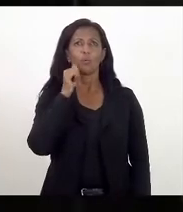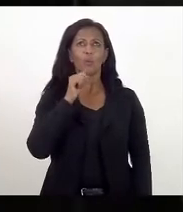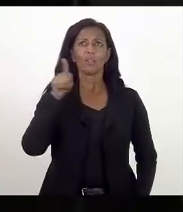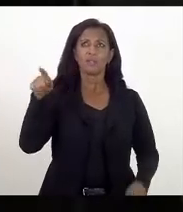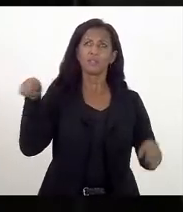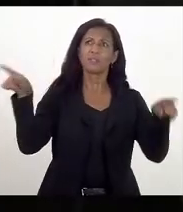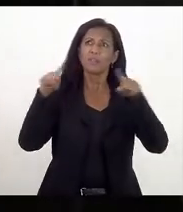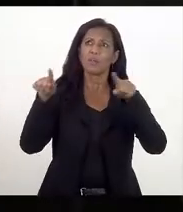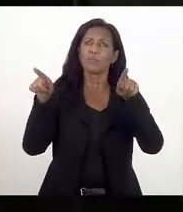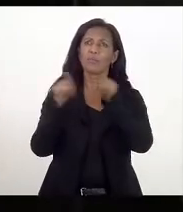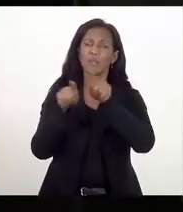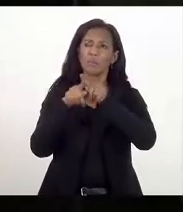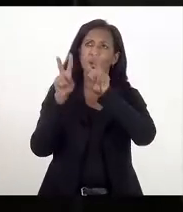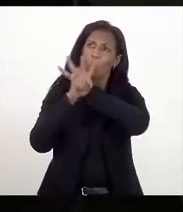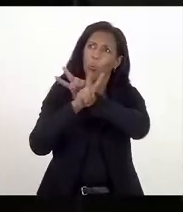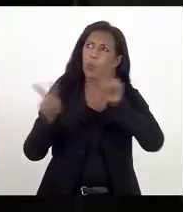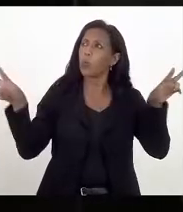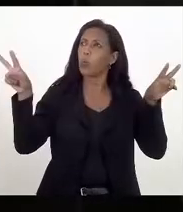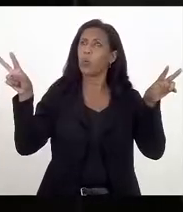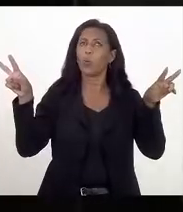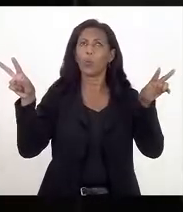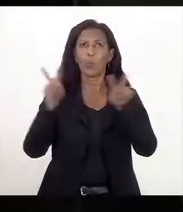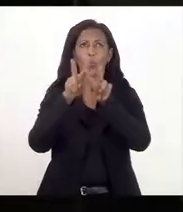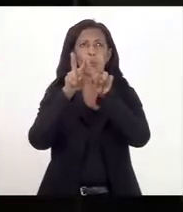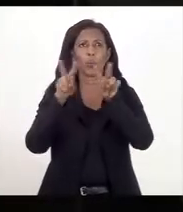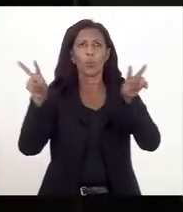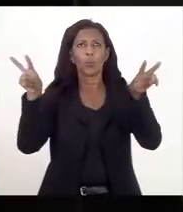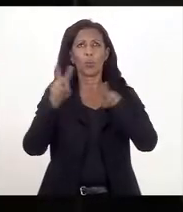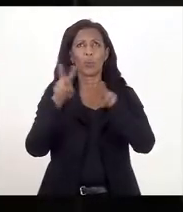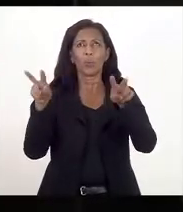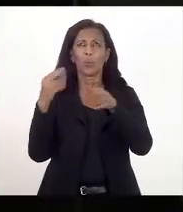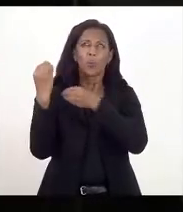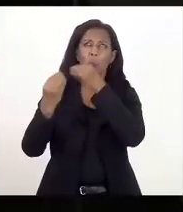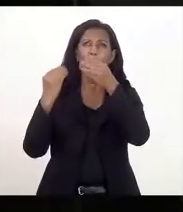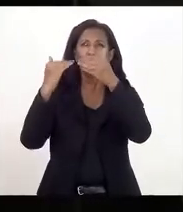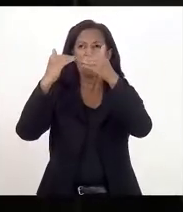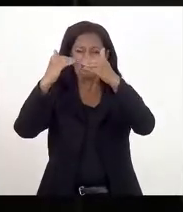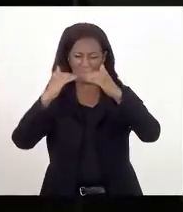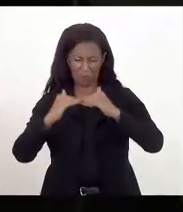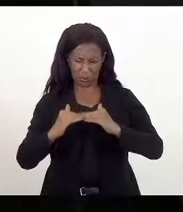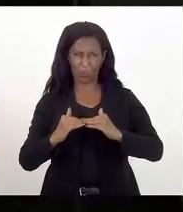também olhados hierarquicamente como menores.